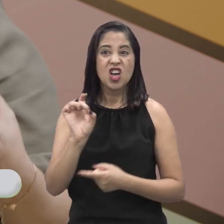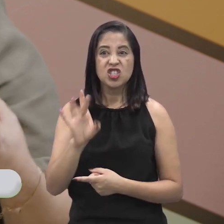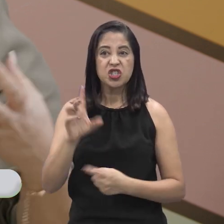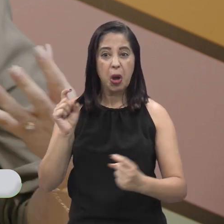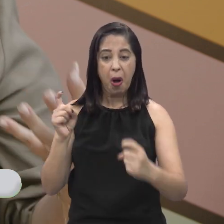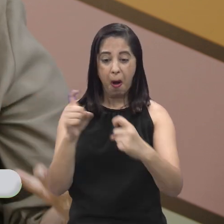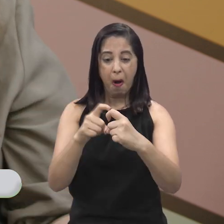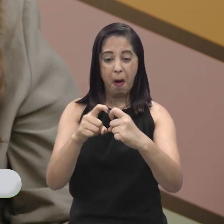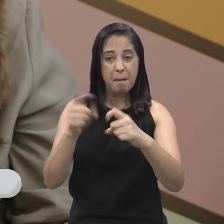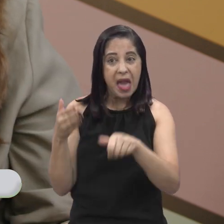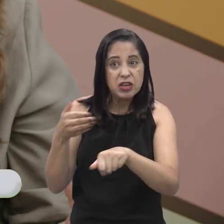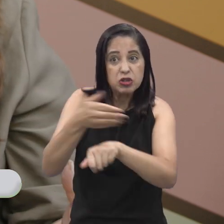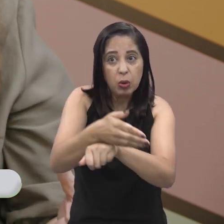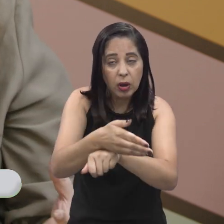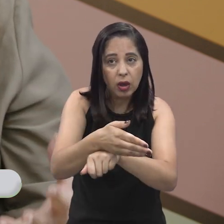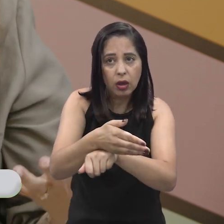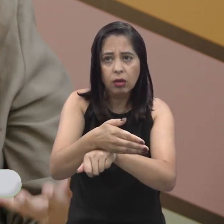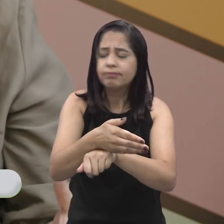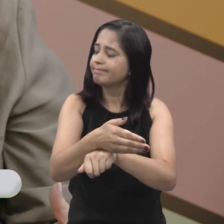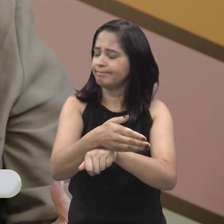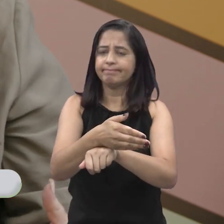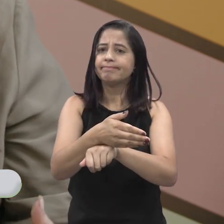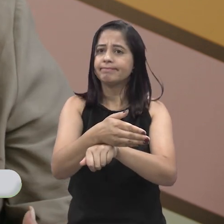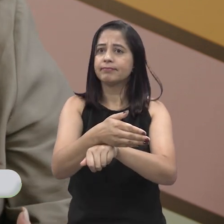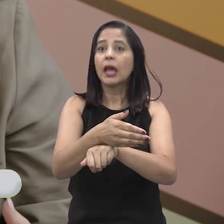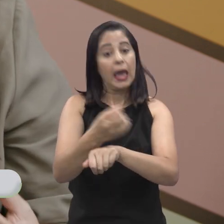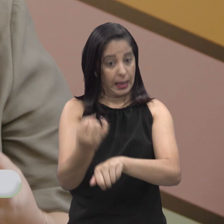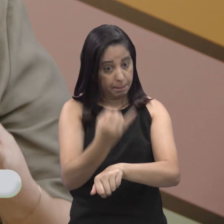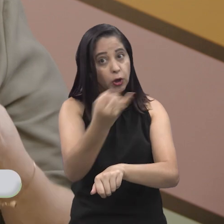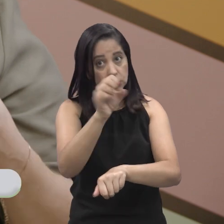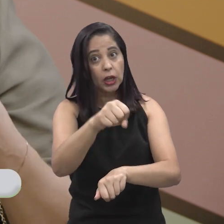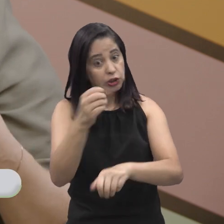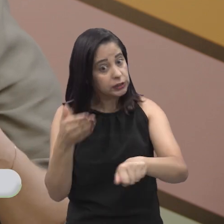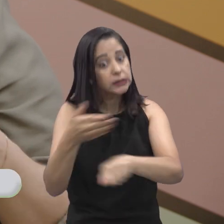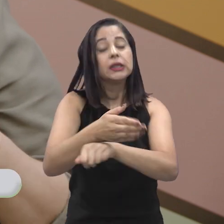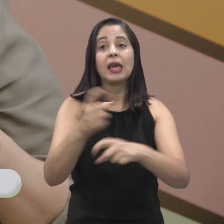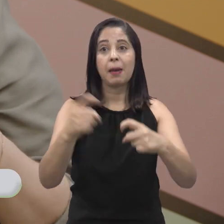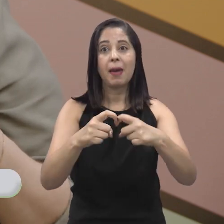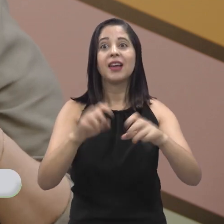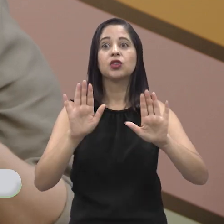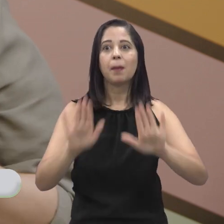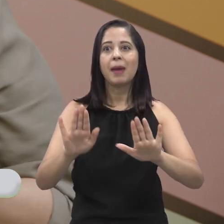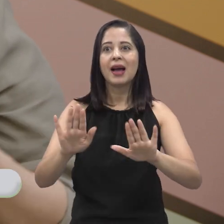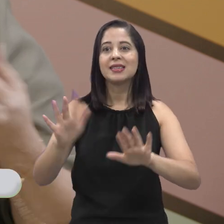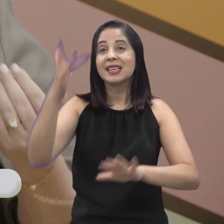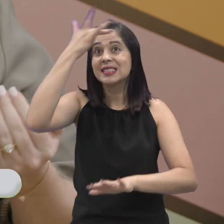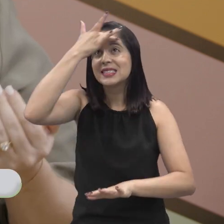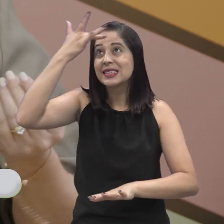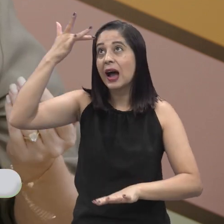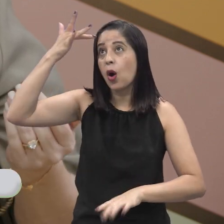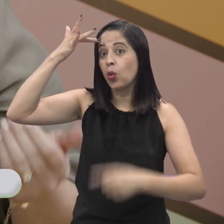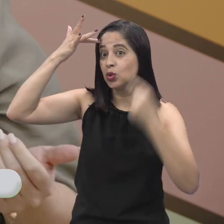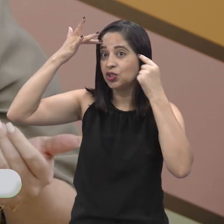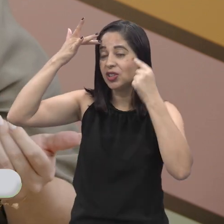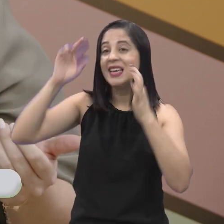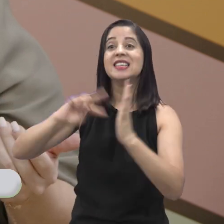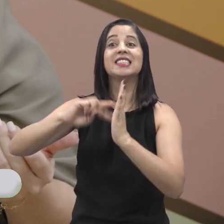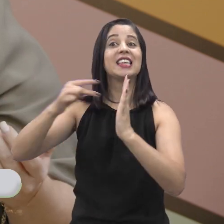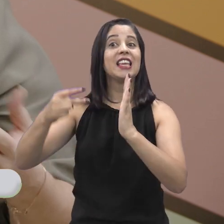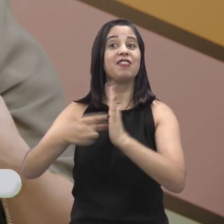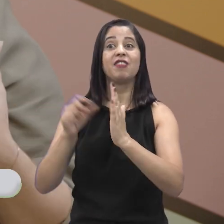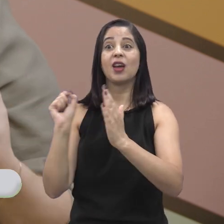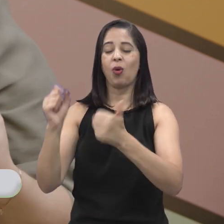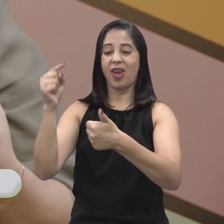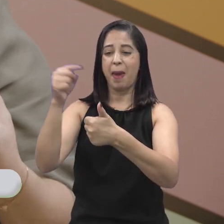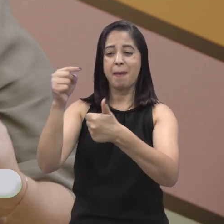Que também tem a sua importância, que é de suma importância, mas a saúde mental, ela abrange muitas outras